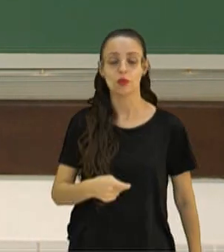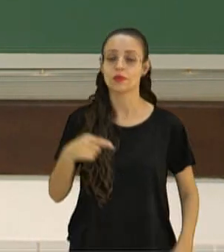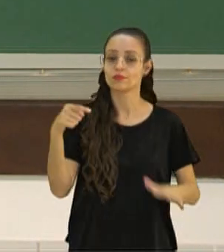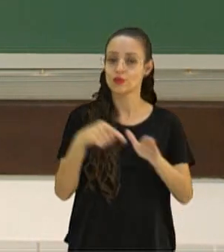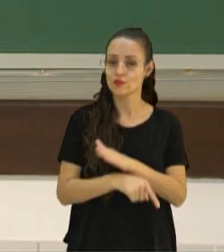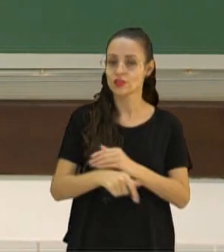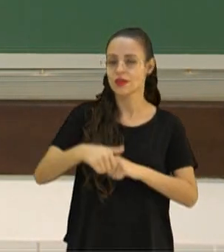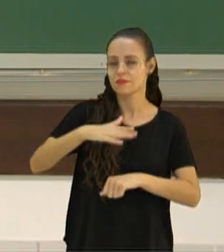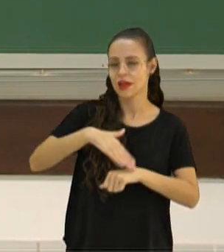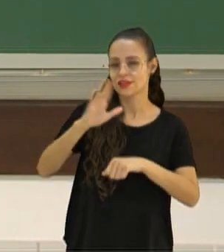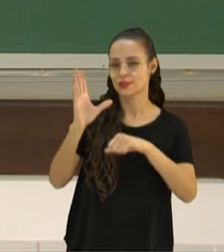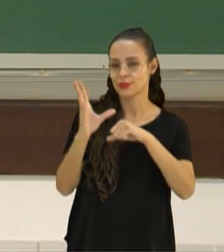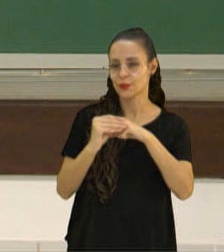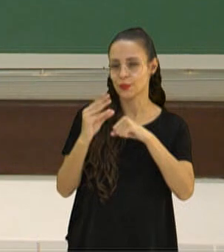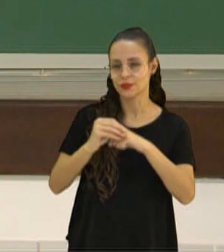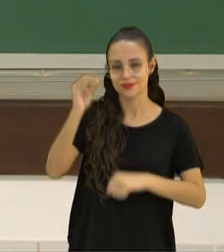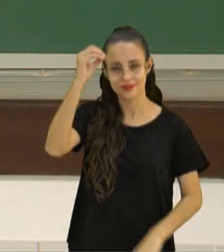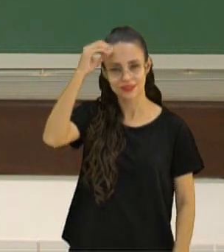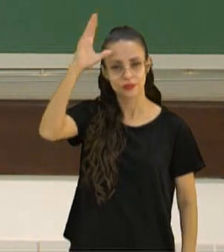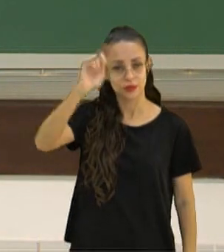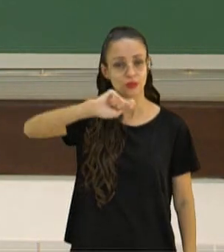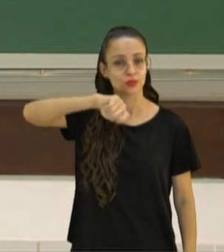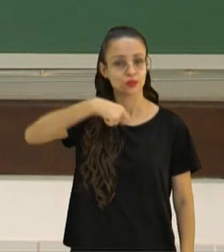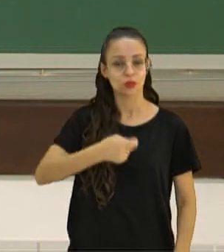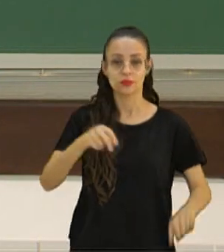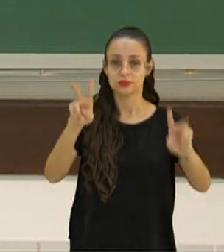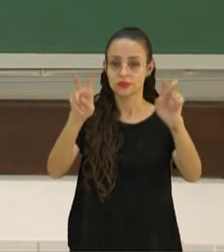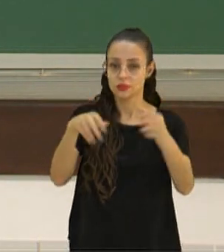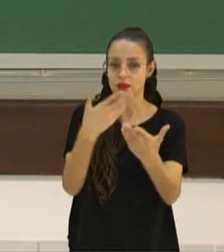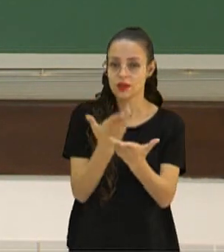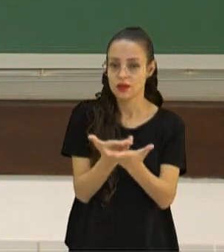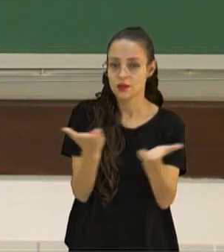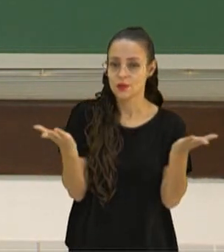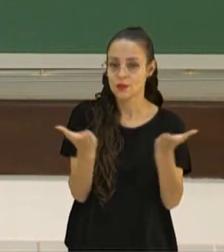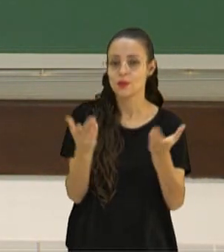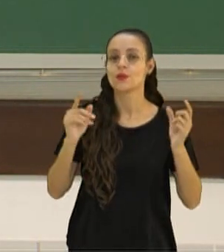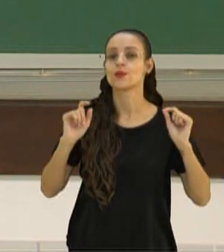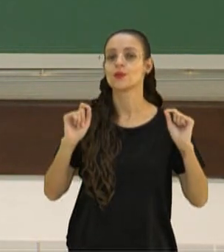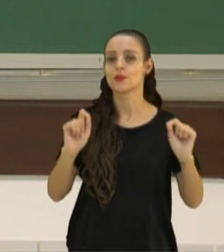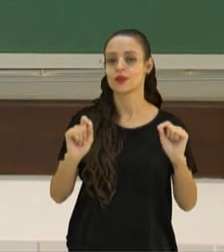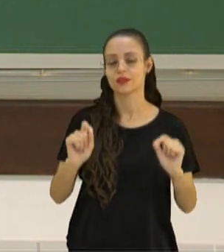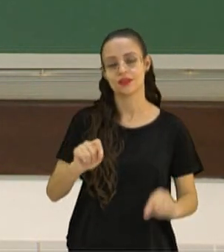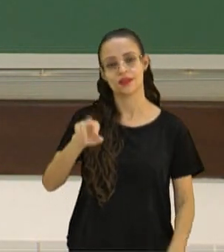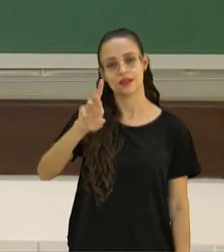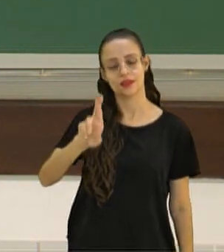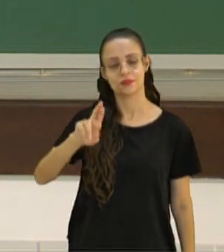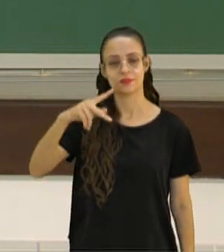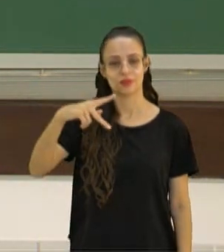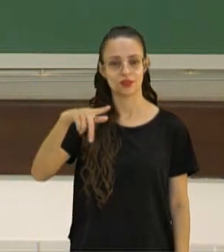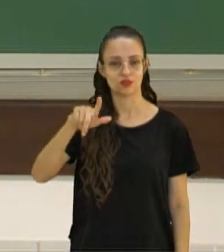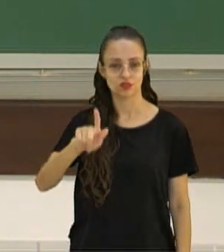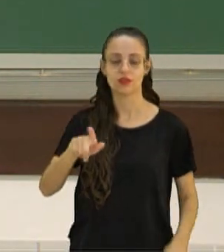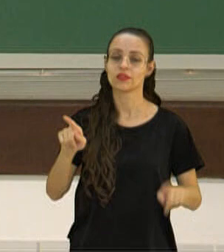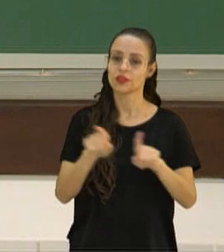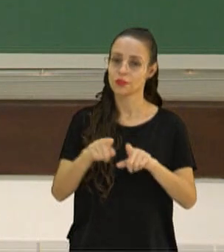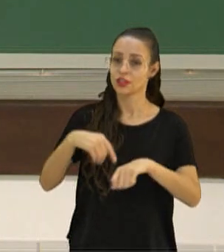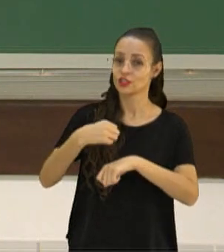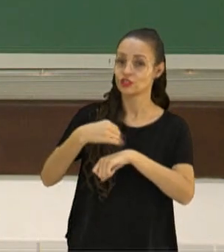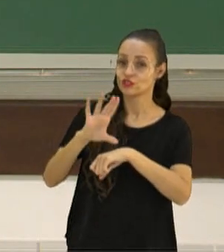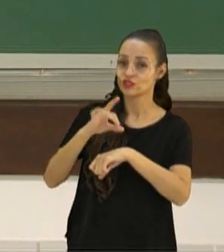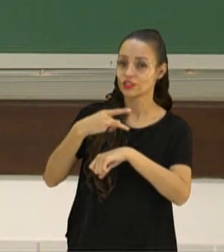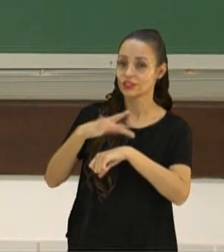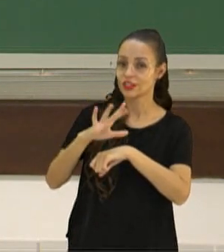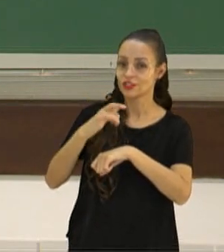ainda mais o conhecimento do tema da aula de hoje, né, que fala sobre o RPG. Ali também tem algumas dicas de como